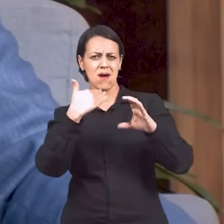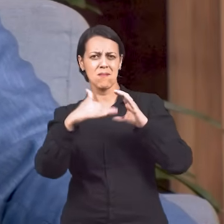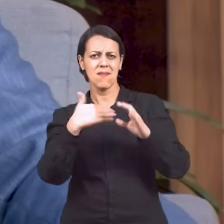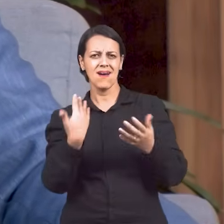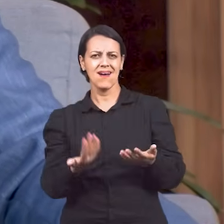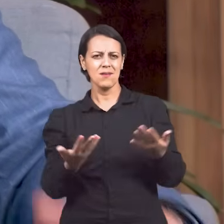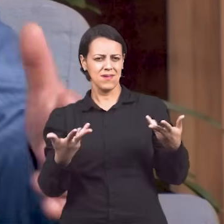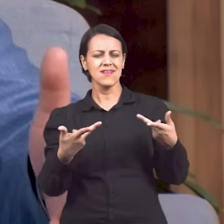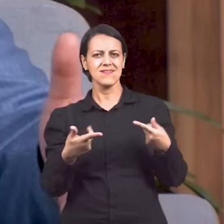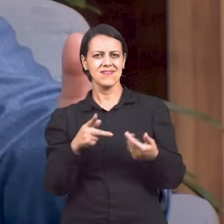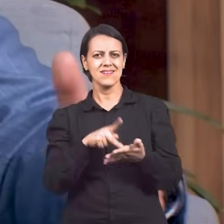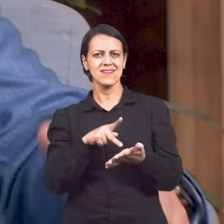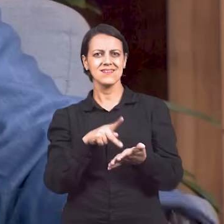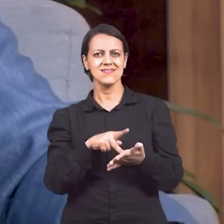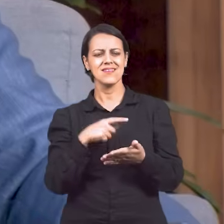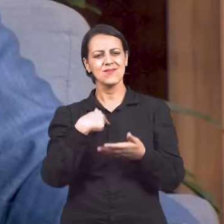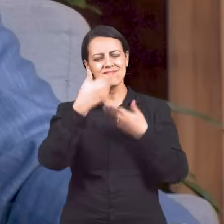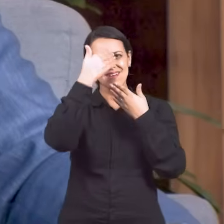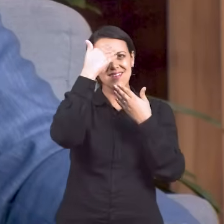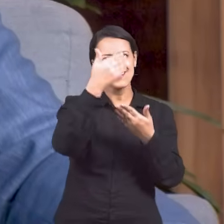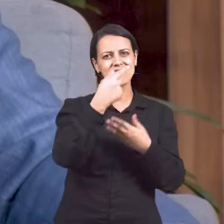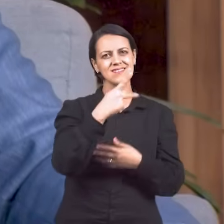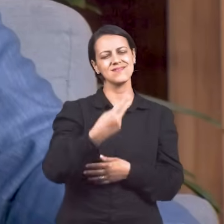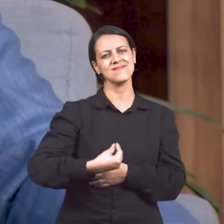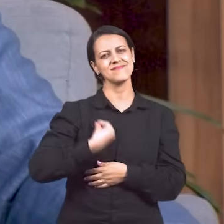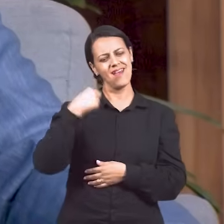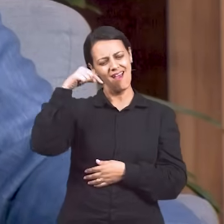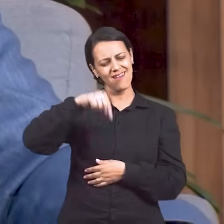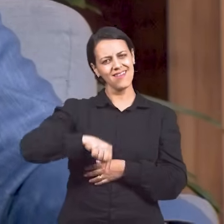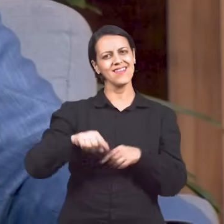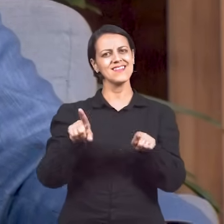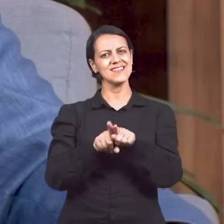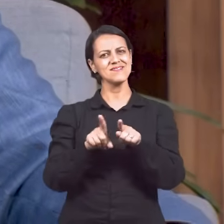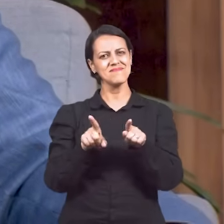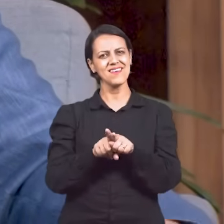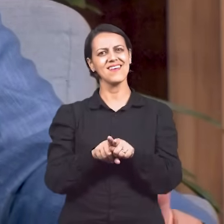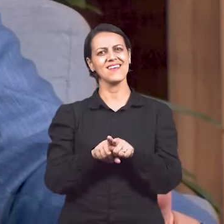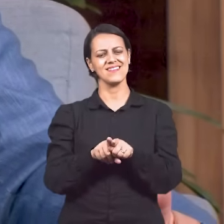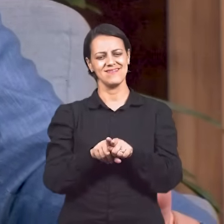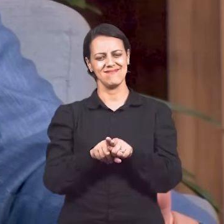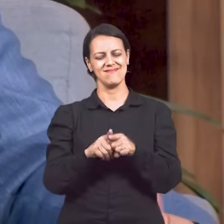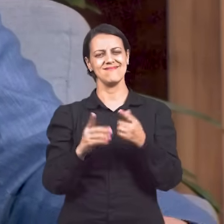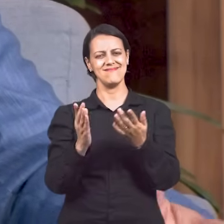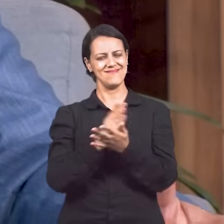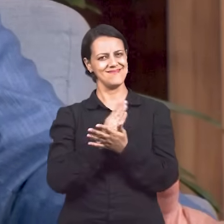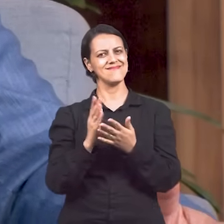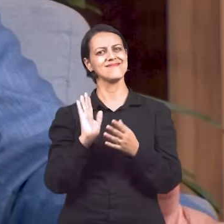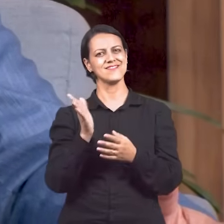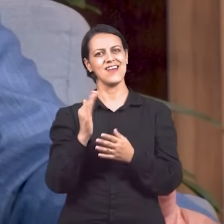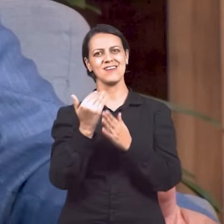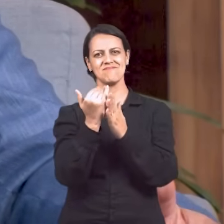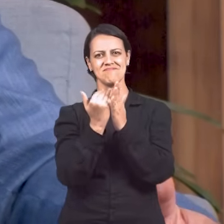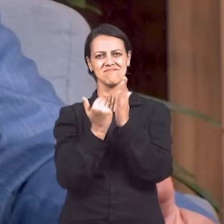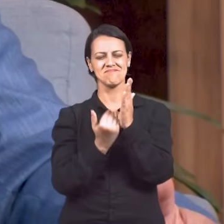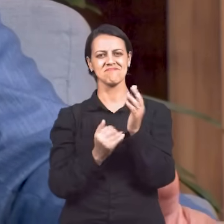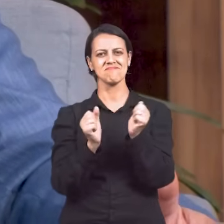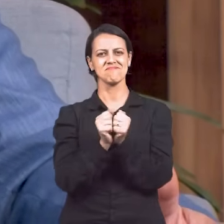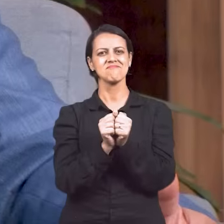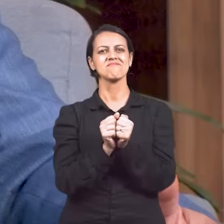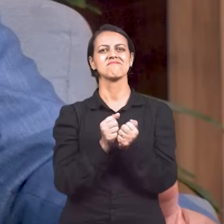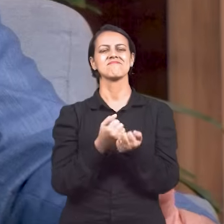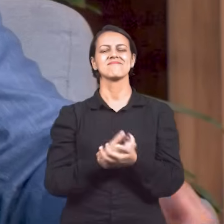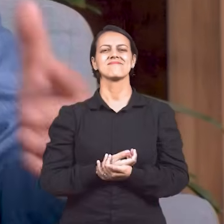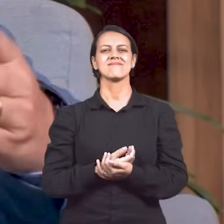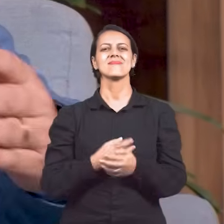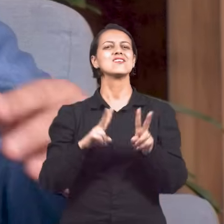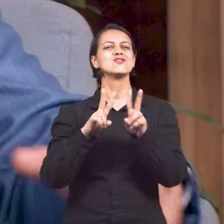e eu quero agradecer a sua participação também aqui, né? Que esteve conosco aqui em alguns episódios, participando conosco para falar dos recursos